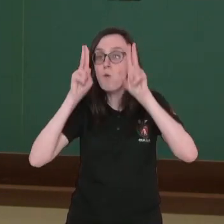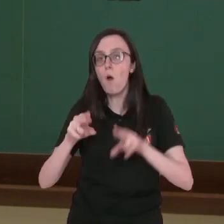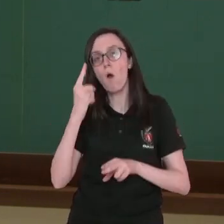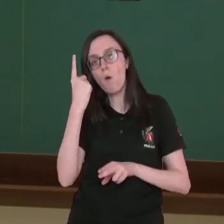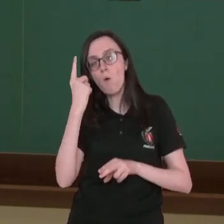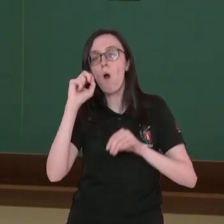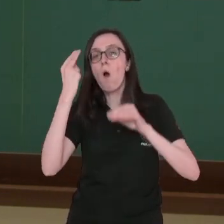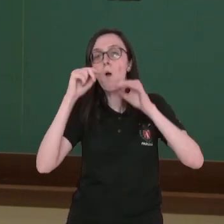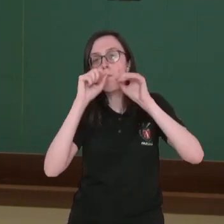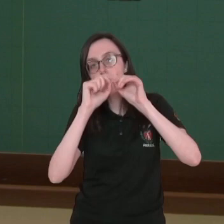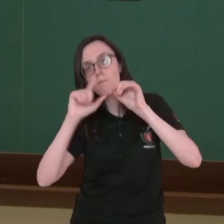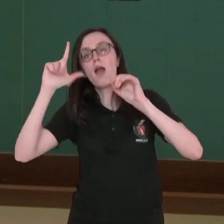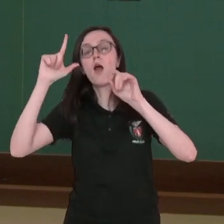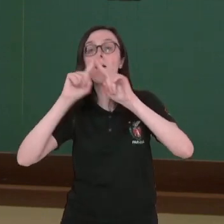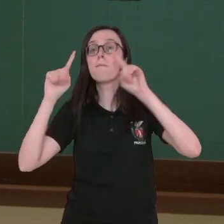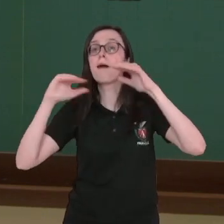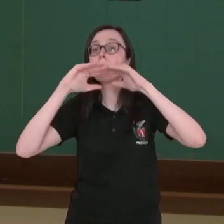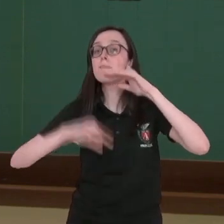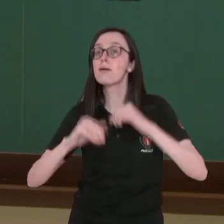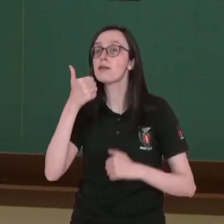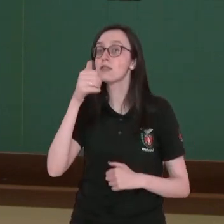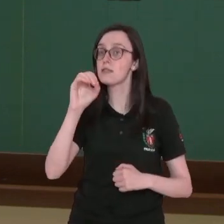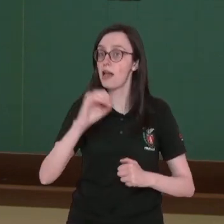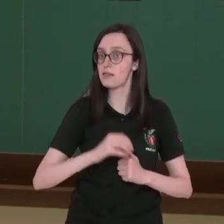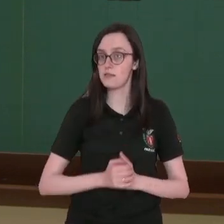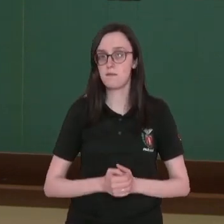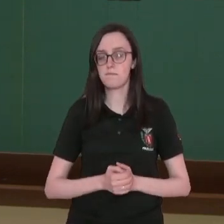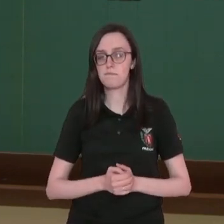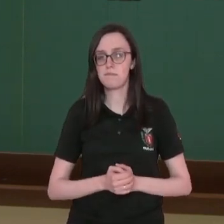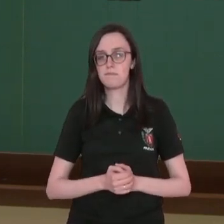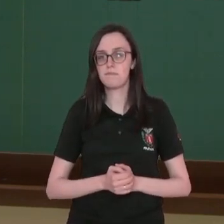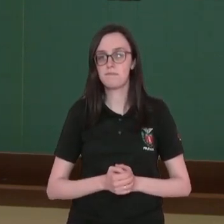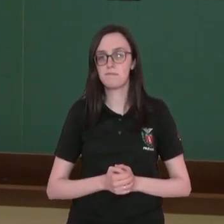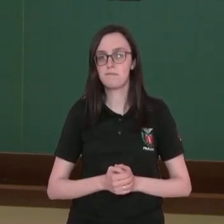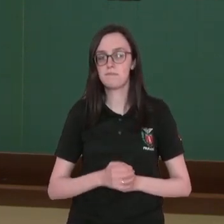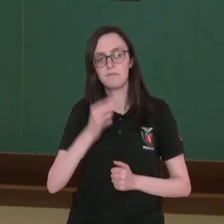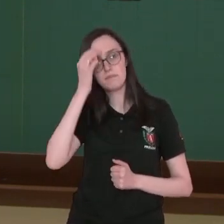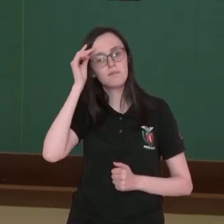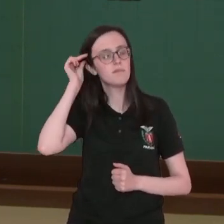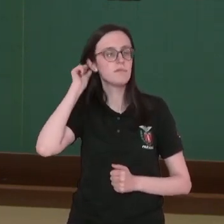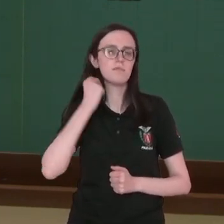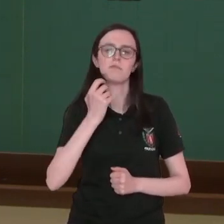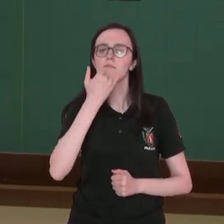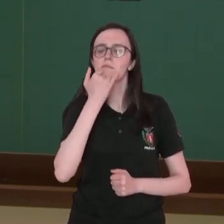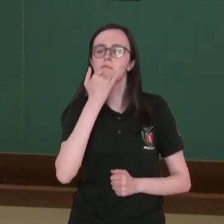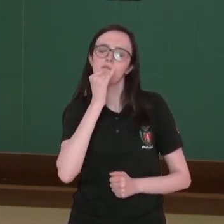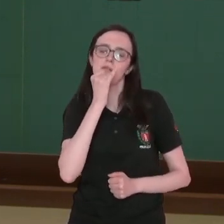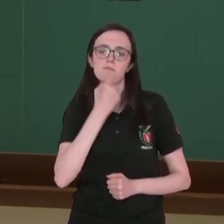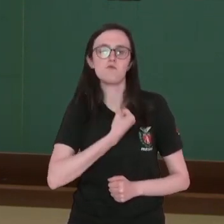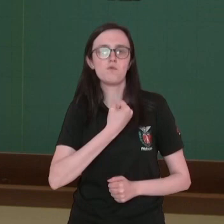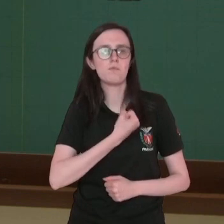que 10. Ele tem que ser maior ou igual a 1 e menor que 10. Então, você pega lá o número